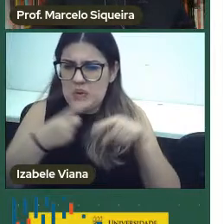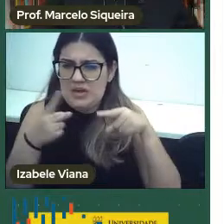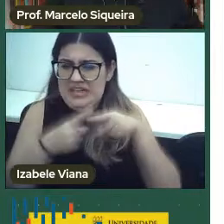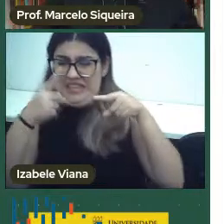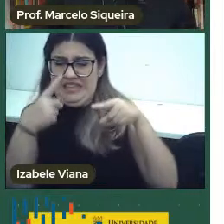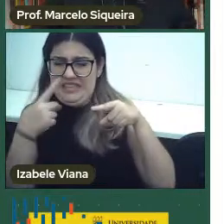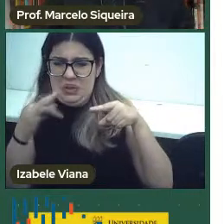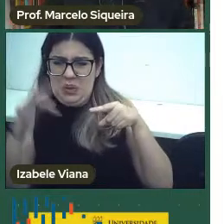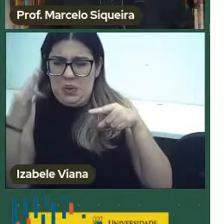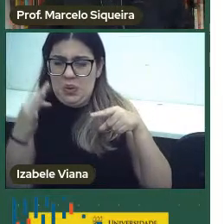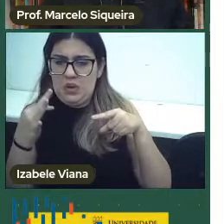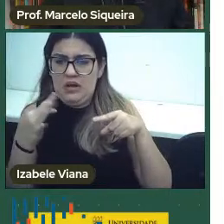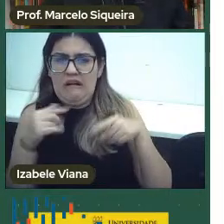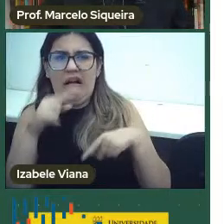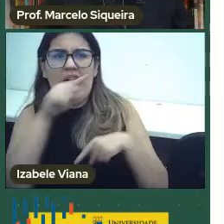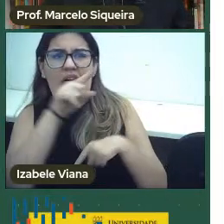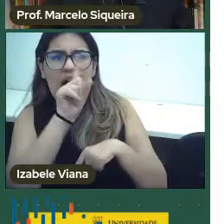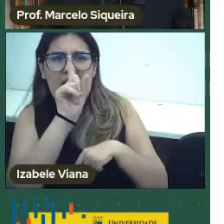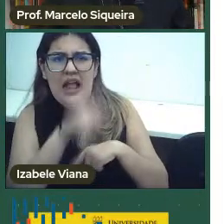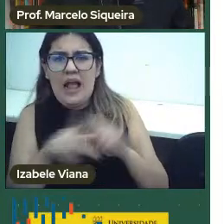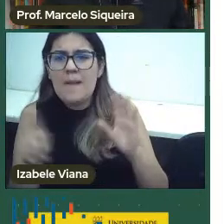e falou, não, isso aqui é uma lança.